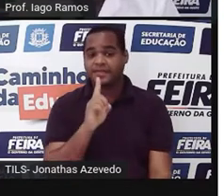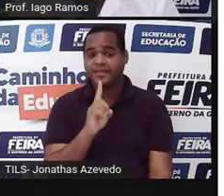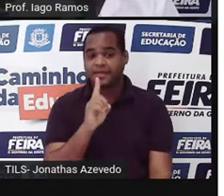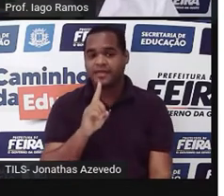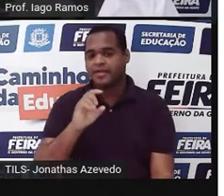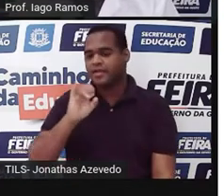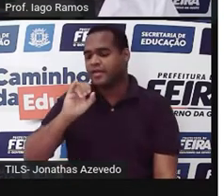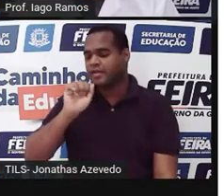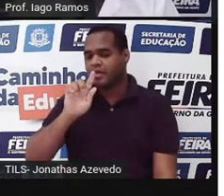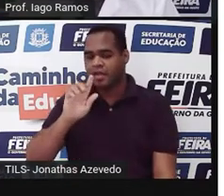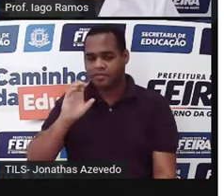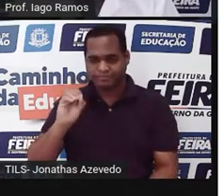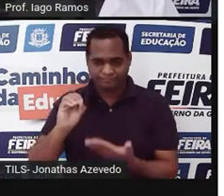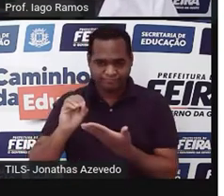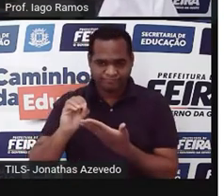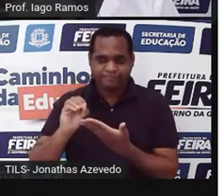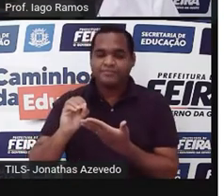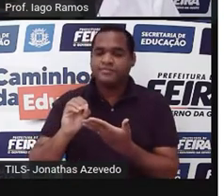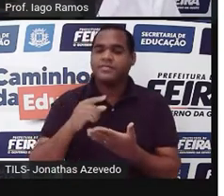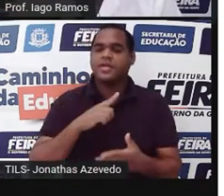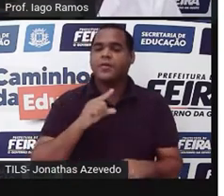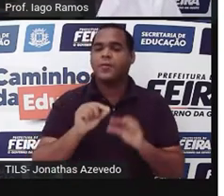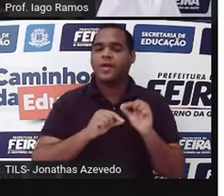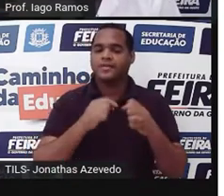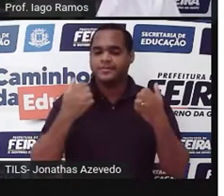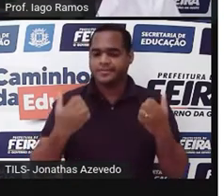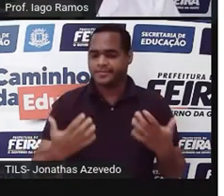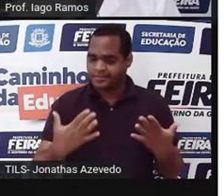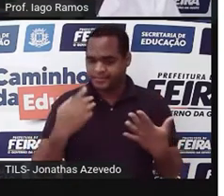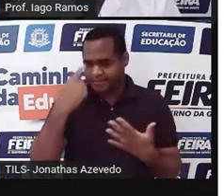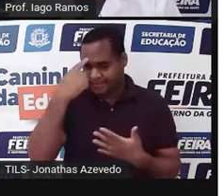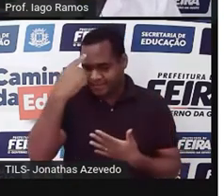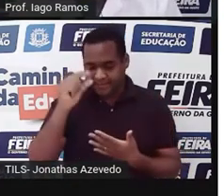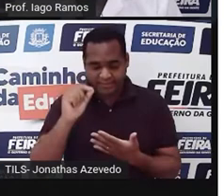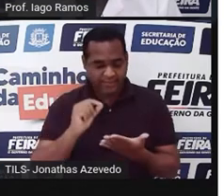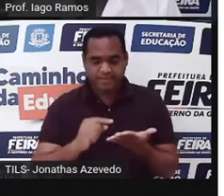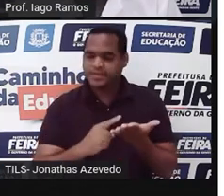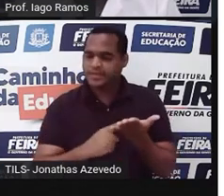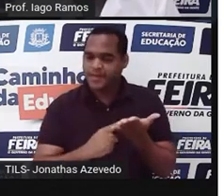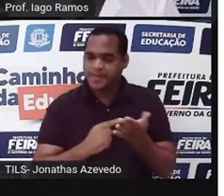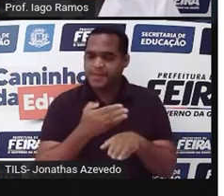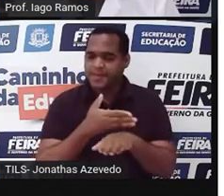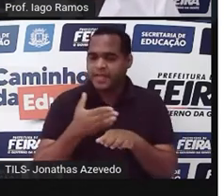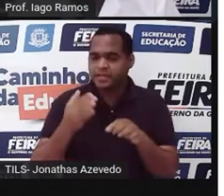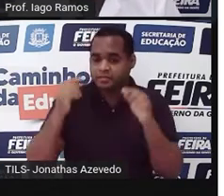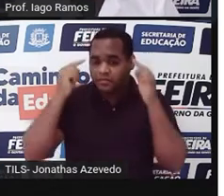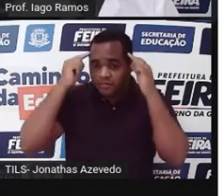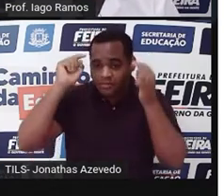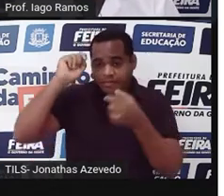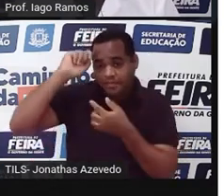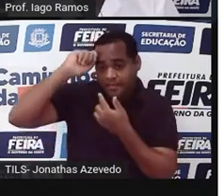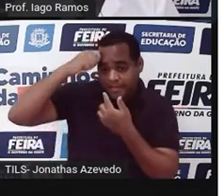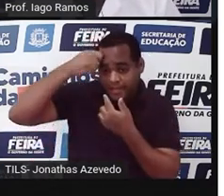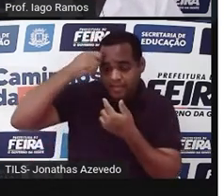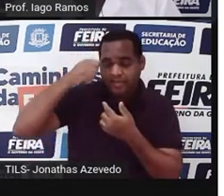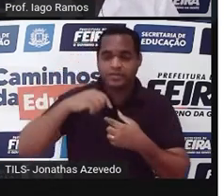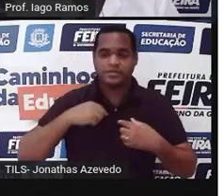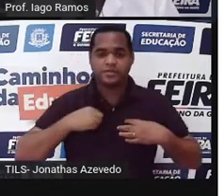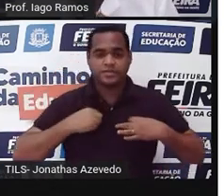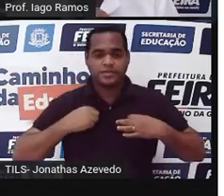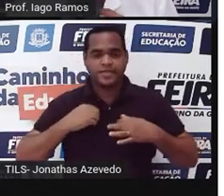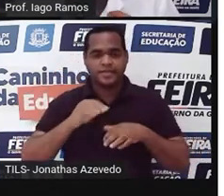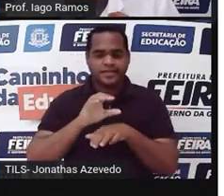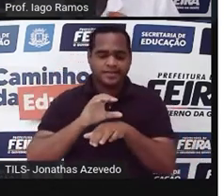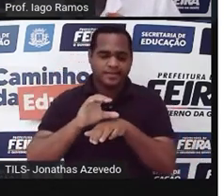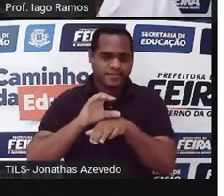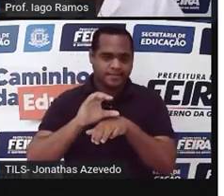escola municipal Faustino Dias Lima Bom eu tenho pele branca o meu cabelo ele é preto o momento Eu visto uma